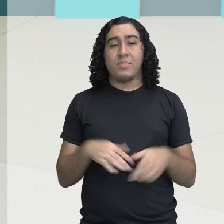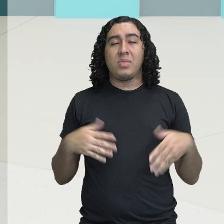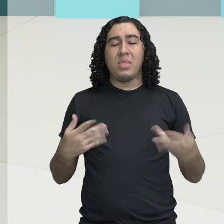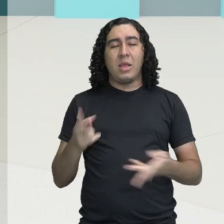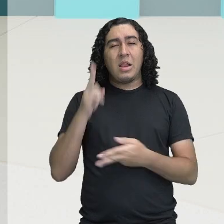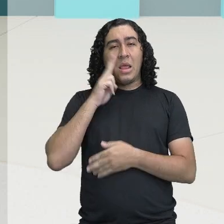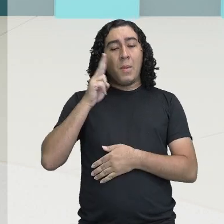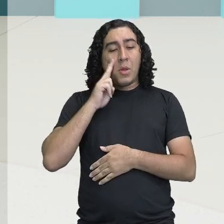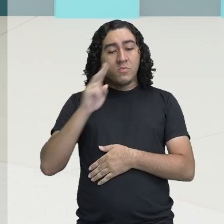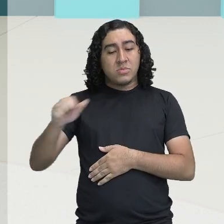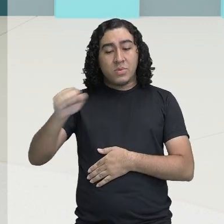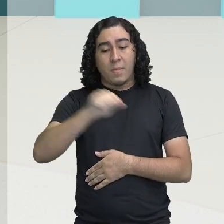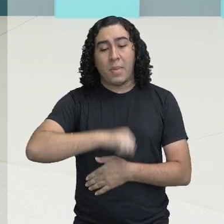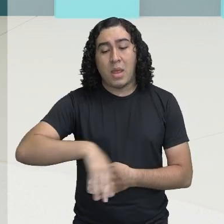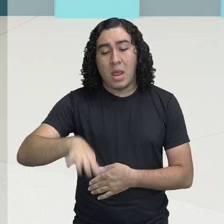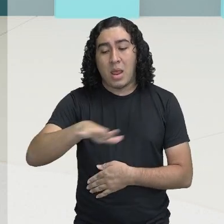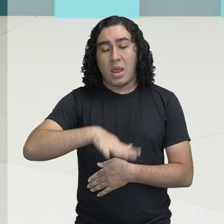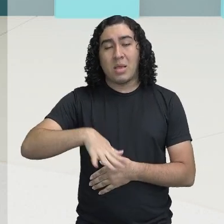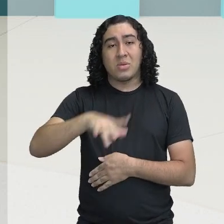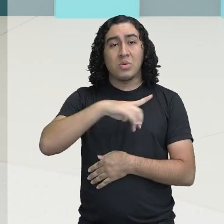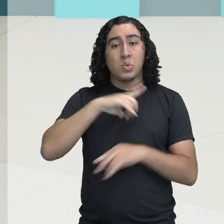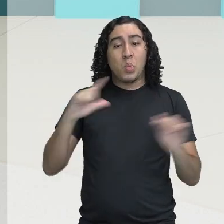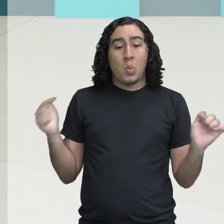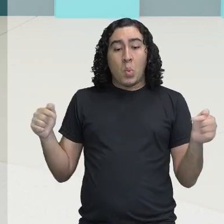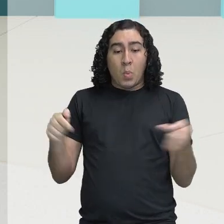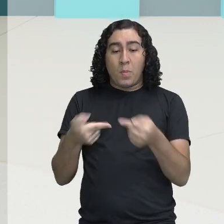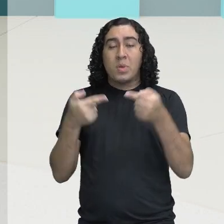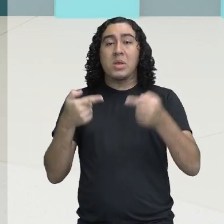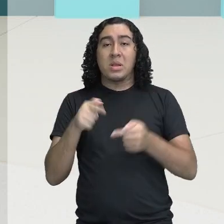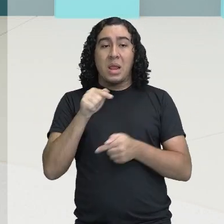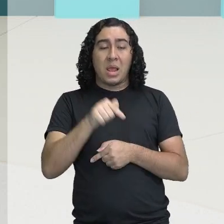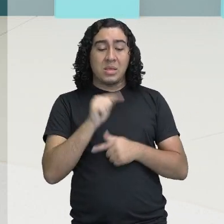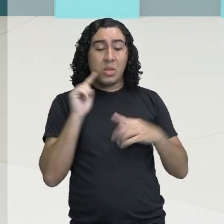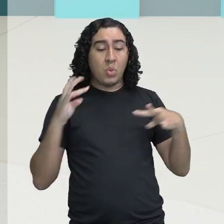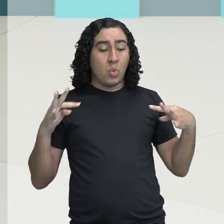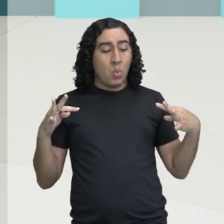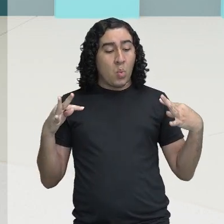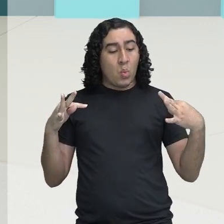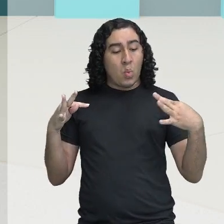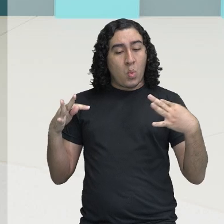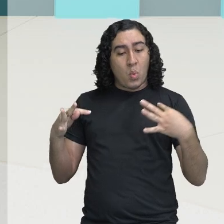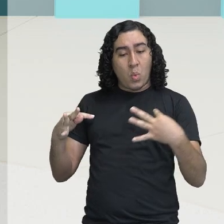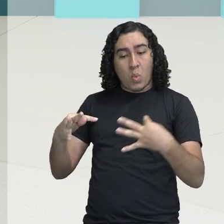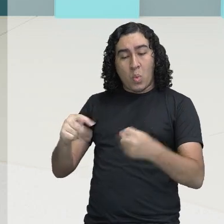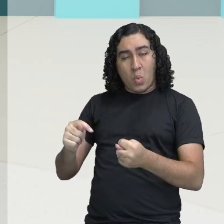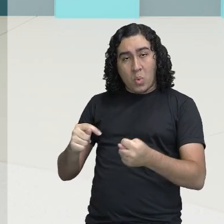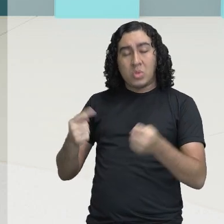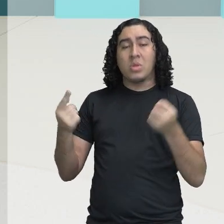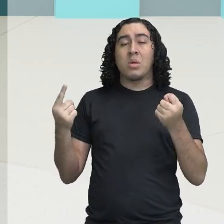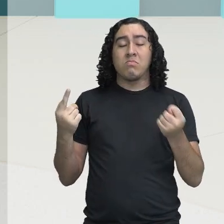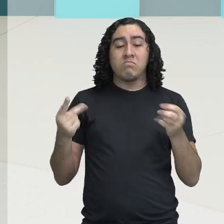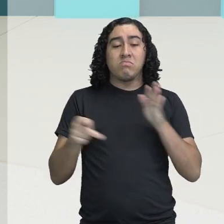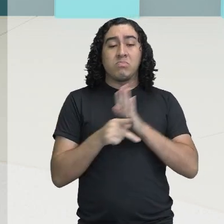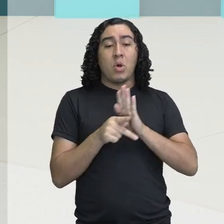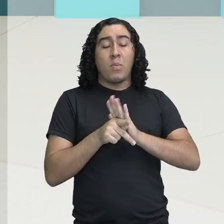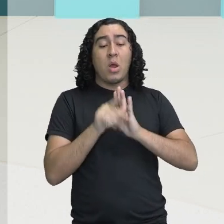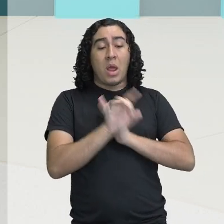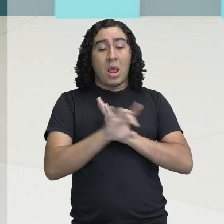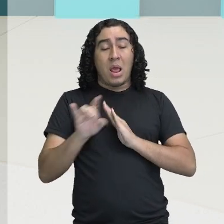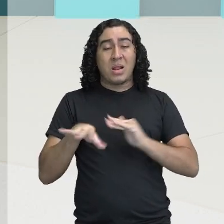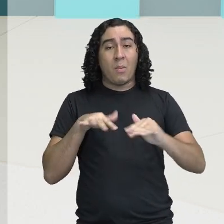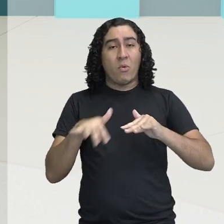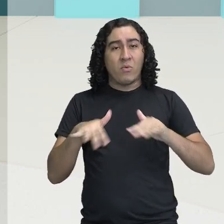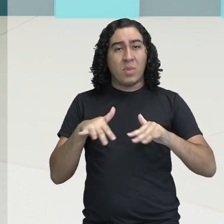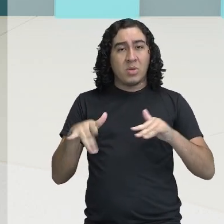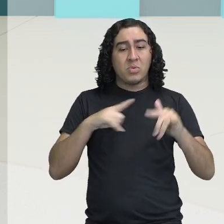do campo que envolve essa sinesfera que te traz, né, cada movimento que interage com